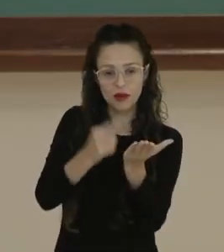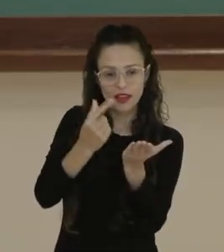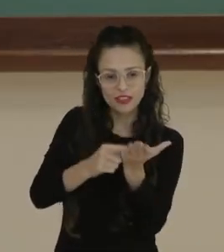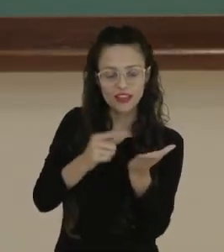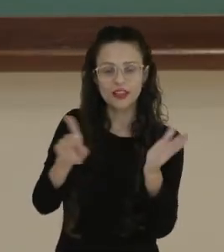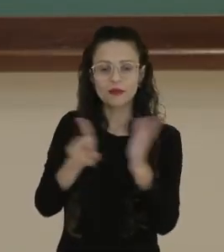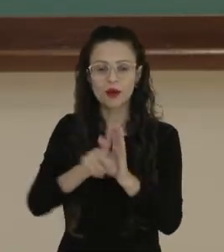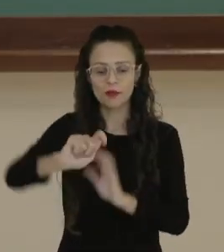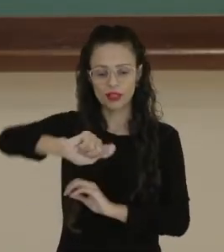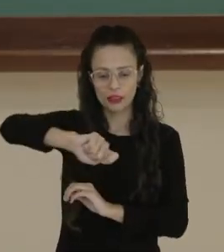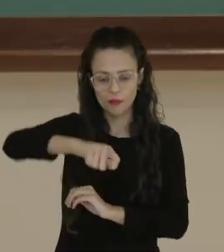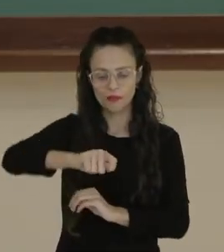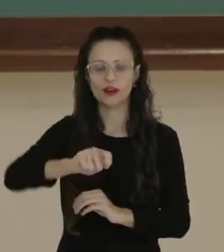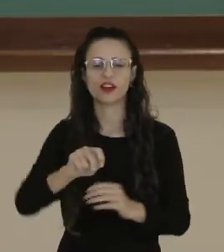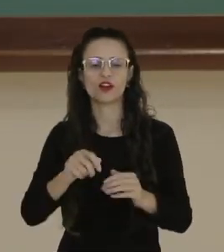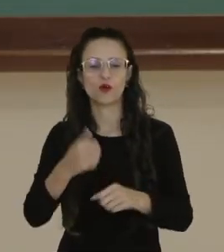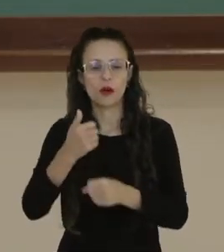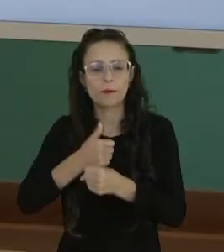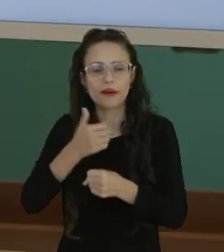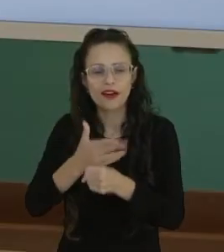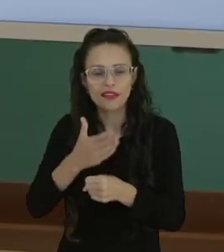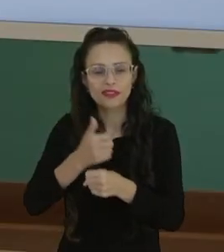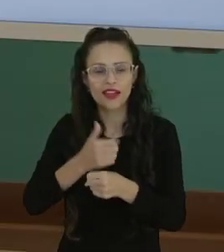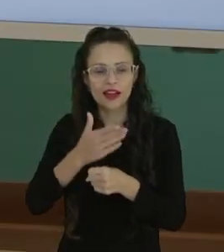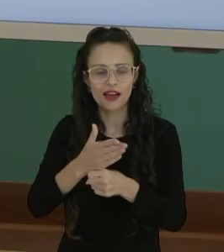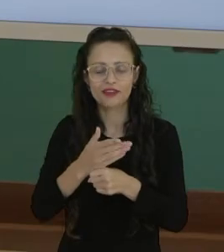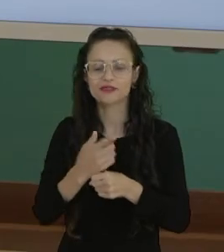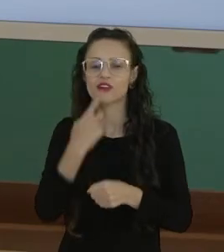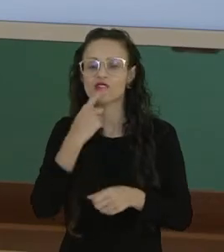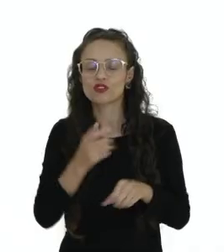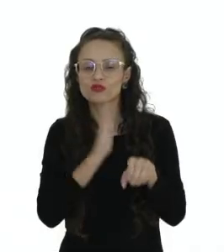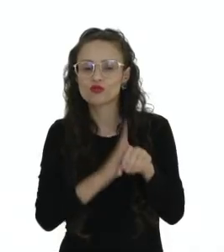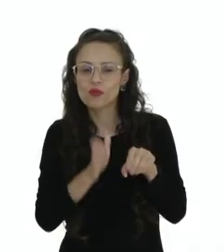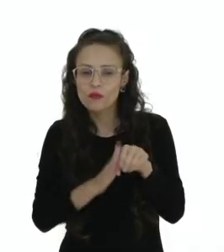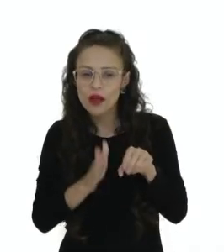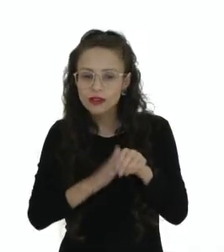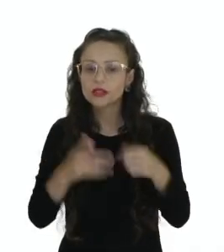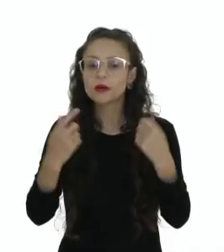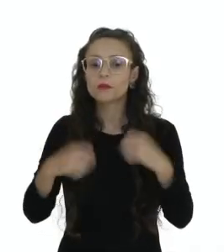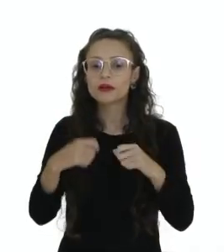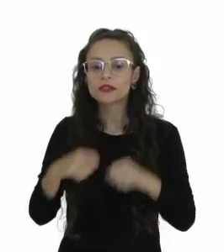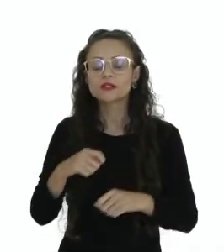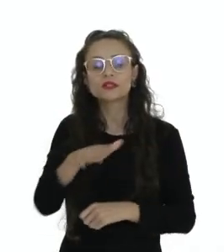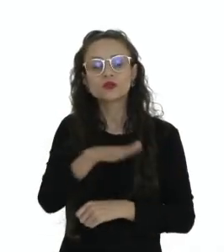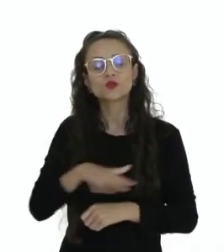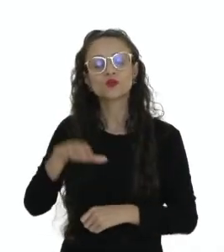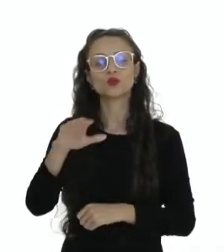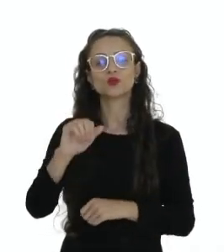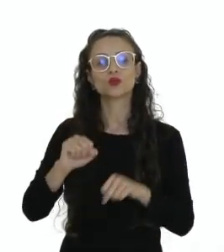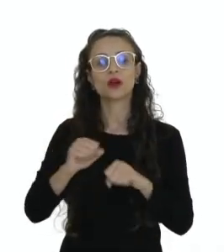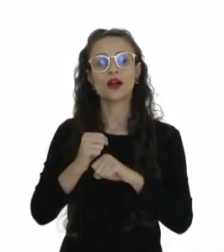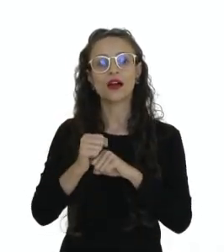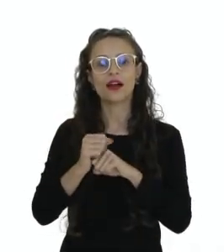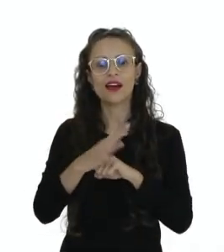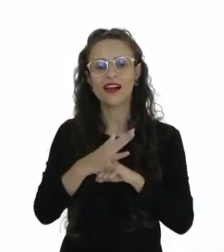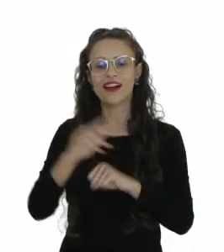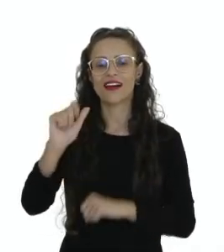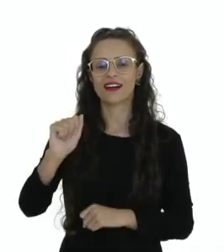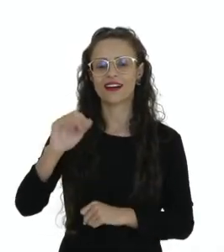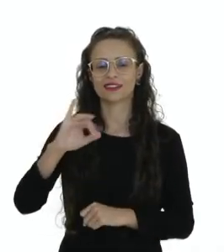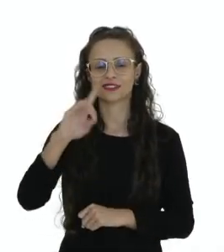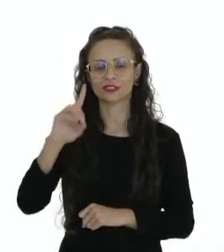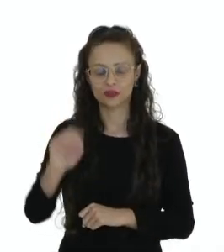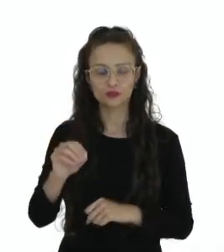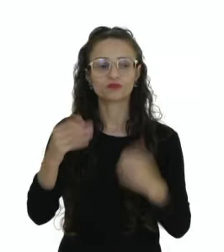limão, bateria de batata, né? Bateria até de tomate. Você só precisa de um meio ácido para isso, certo? Pois bem,